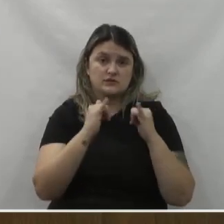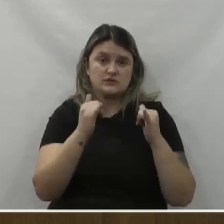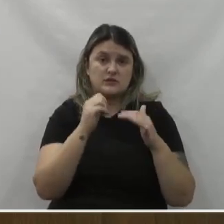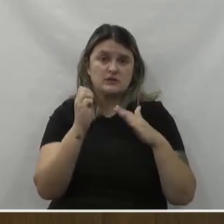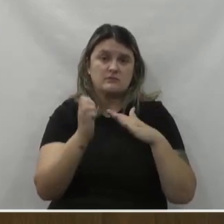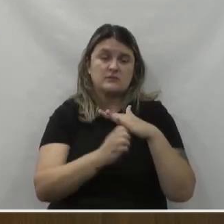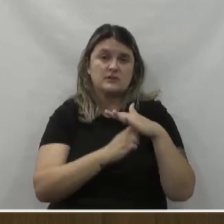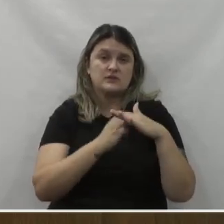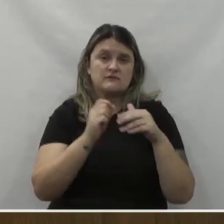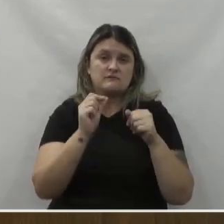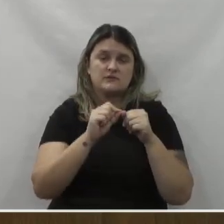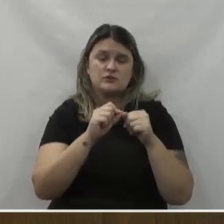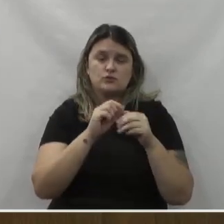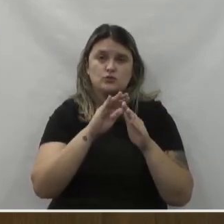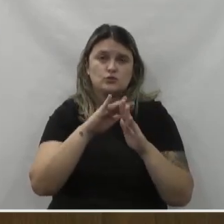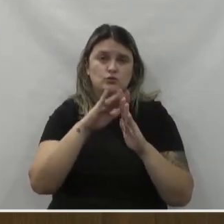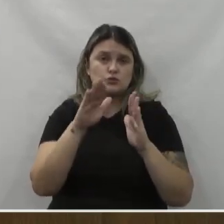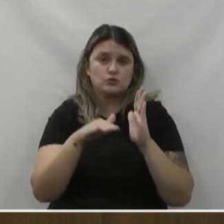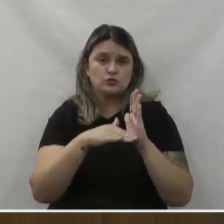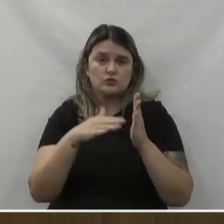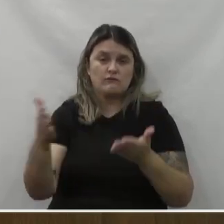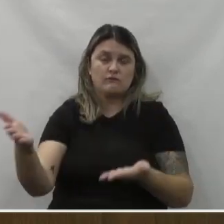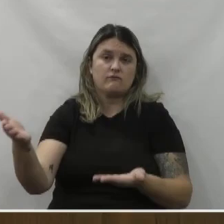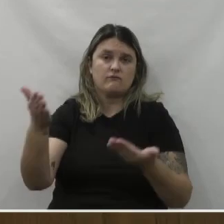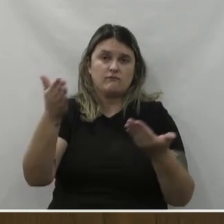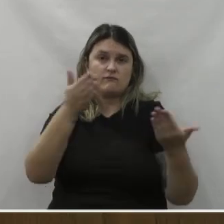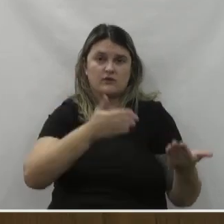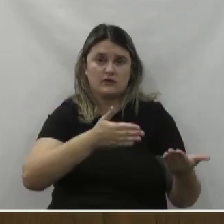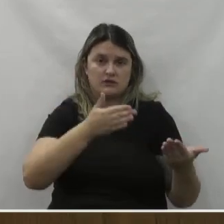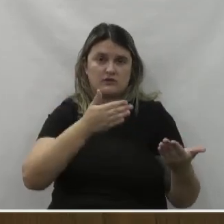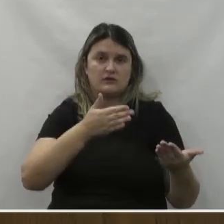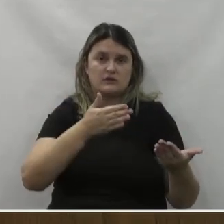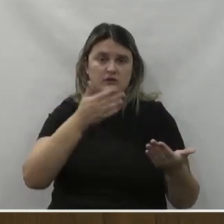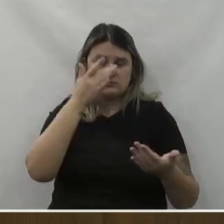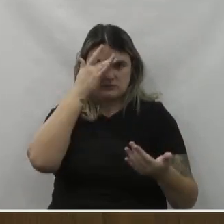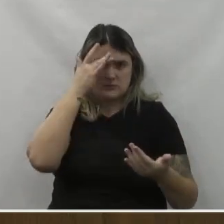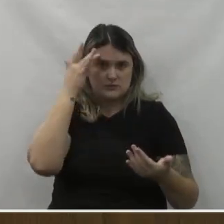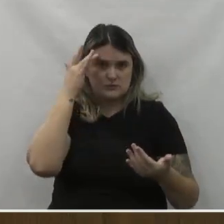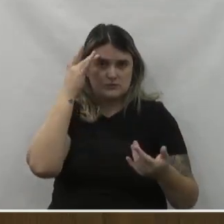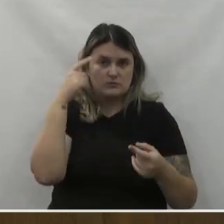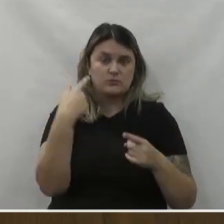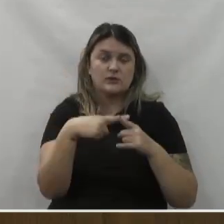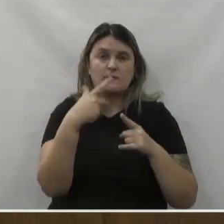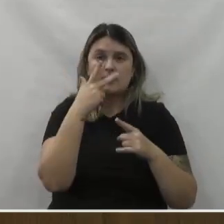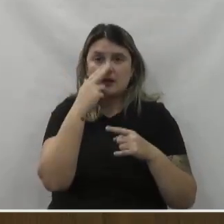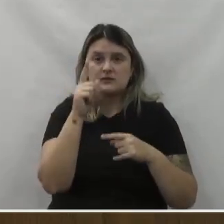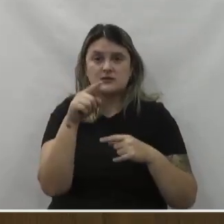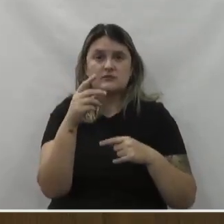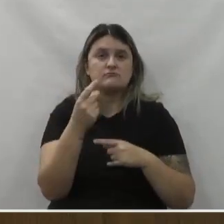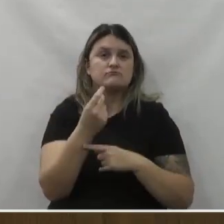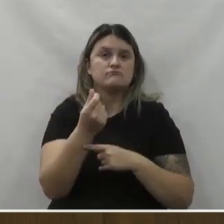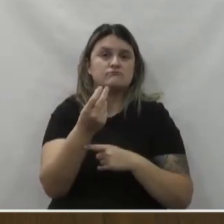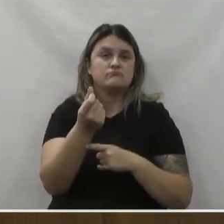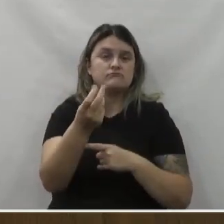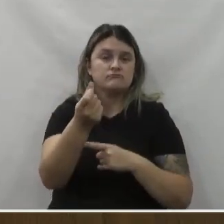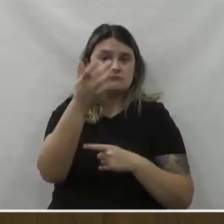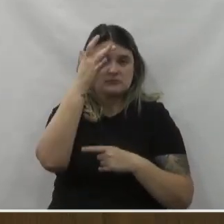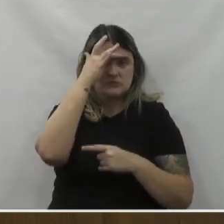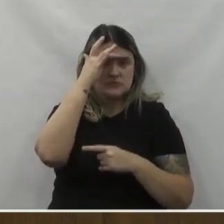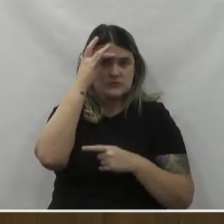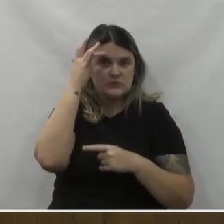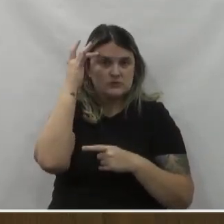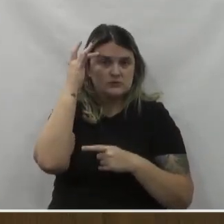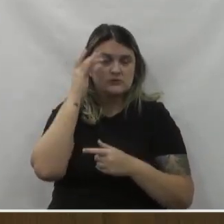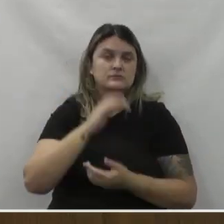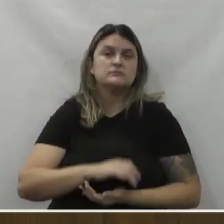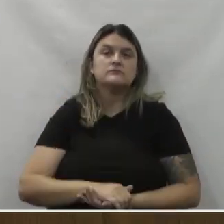os investimentos para receber ao longo dos anos, né, esse investimento. Então, esse investimento ele é feito de forma imediata pela